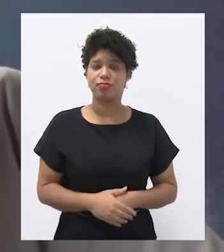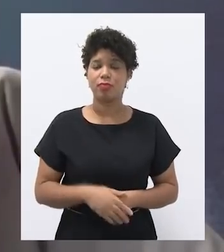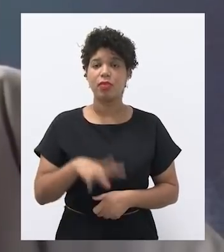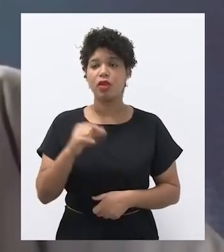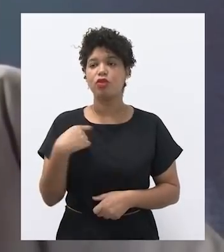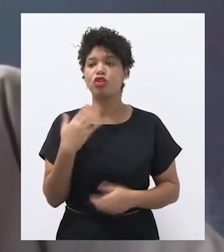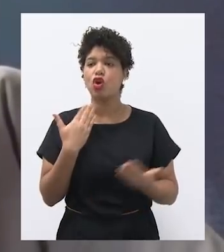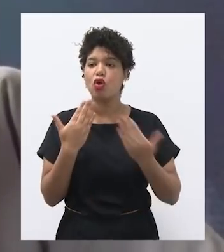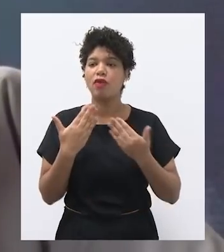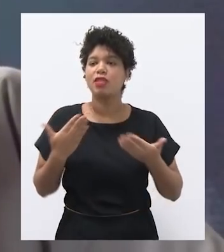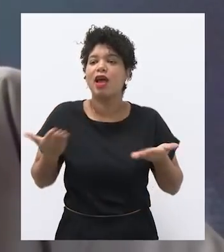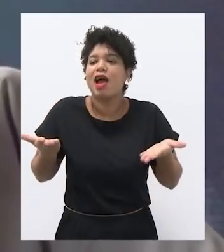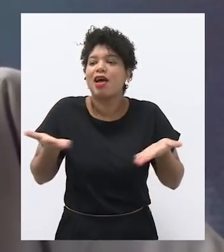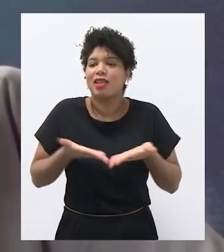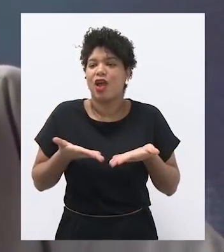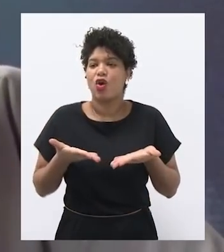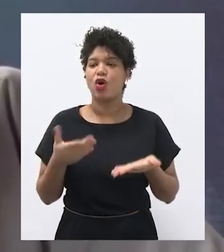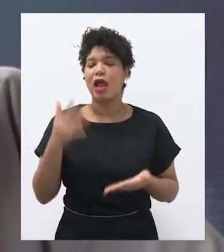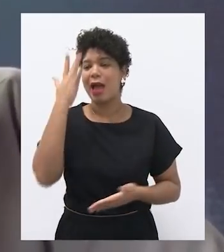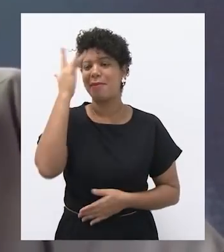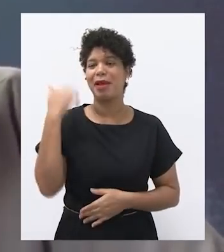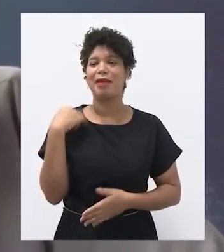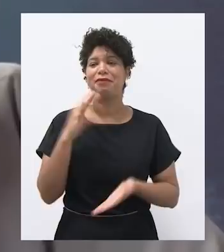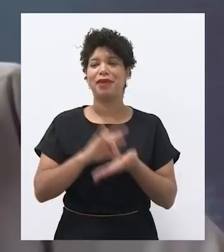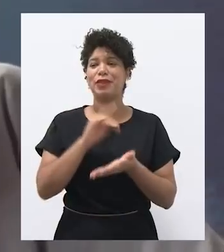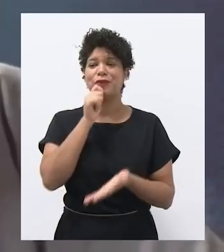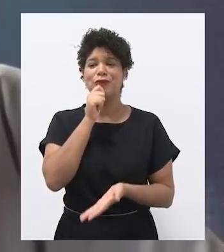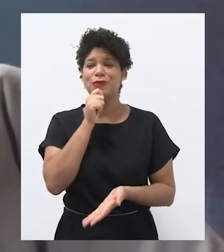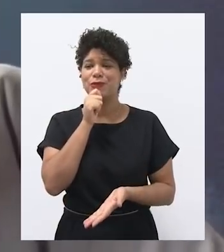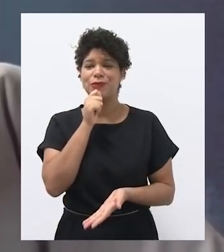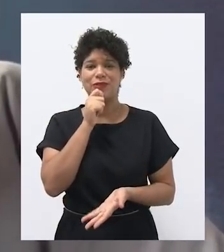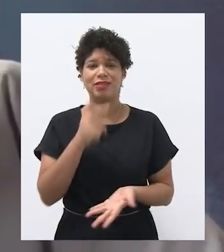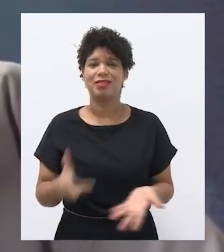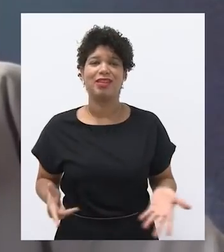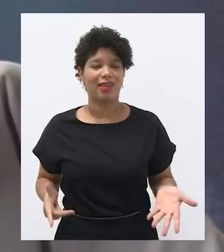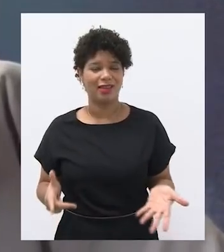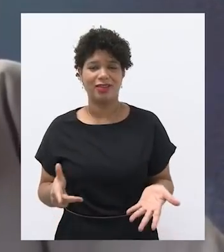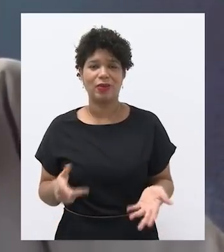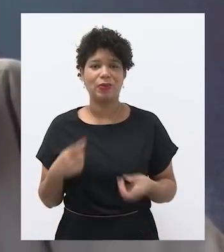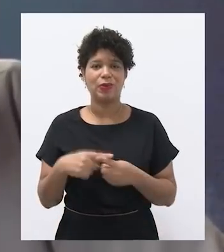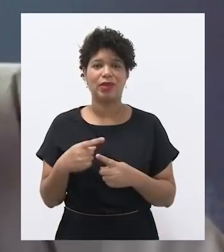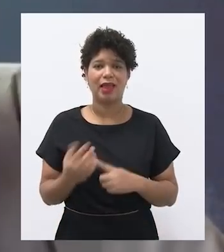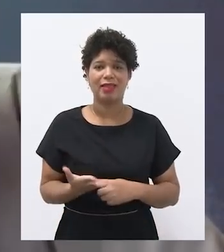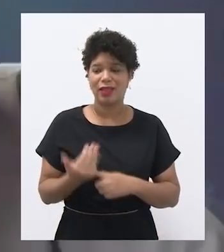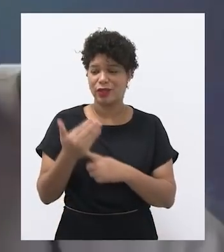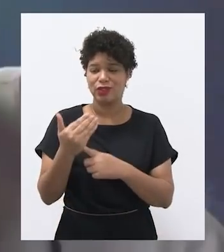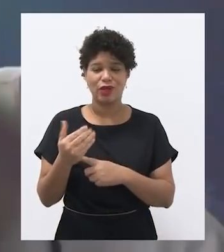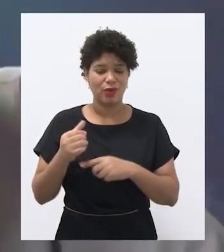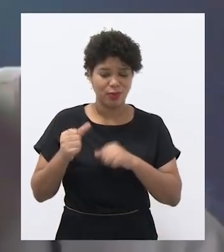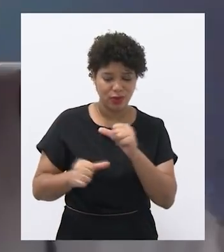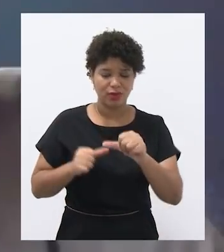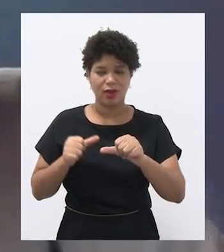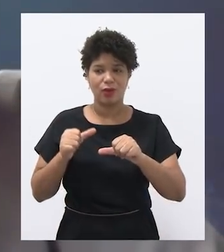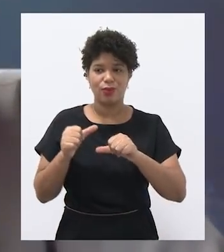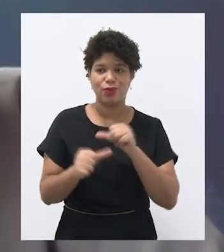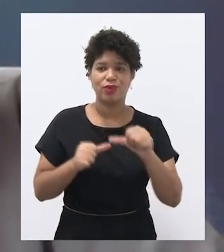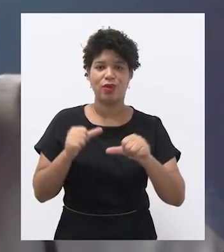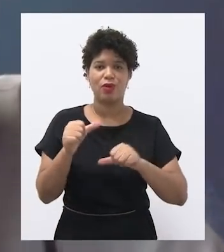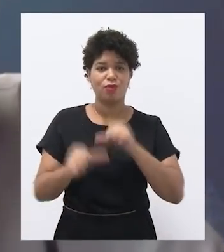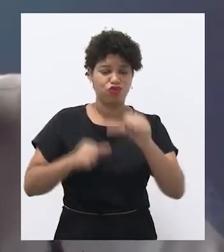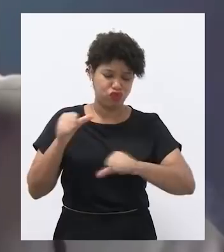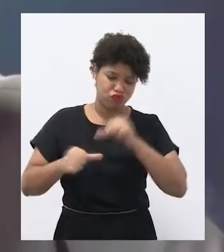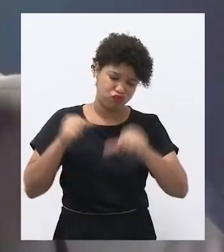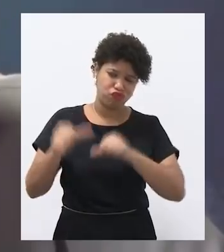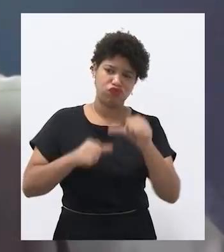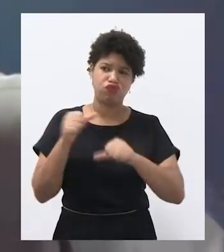já é mentira sobre a velocidade da evolução tecnológica. Então, é um ciclo que ele gira muito, muito, muito